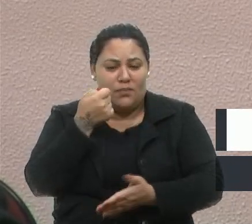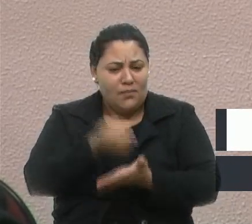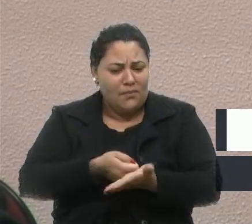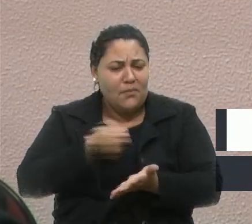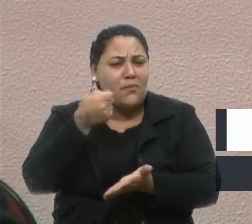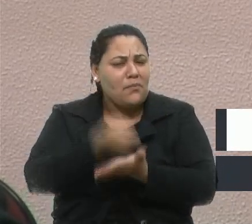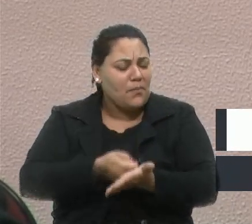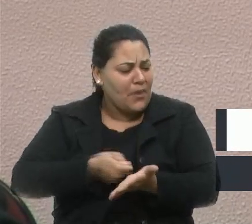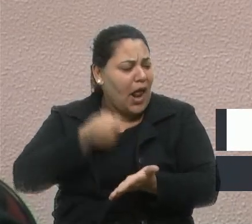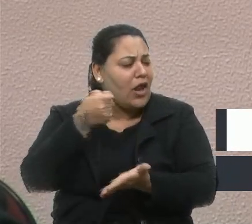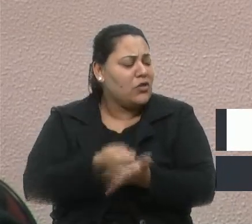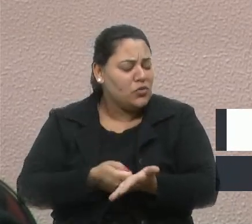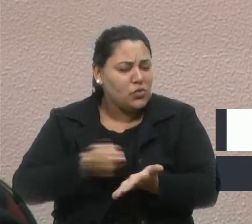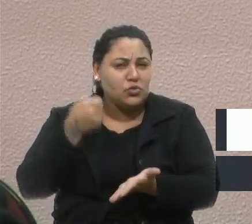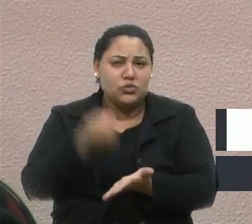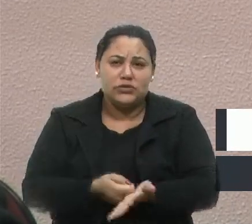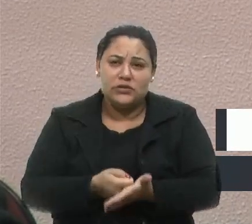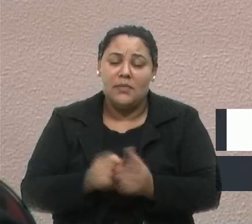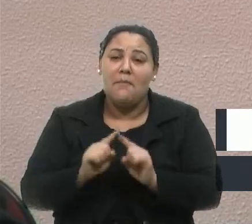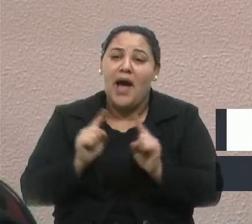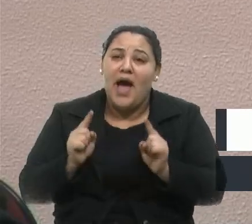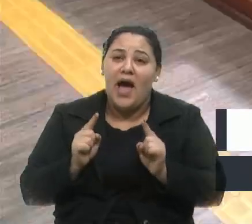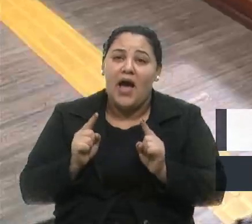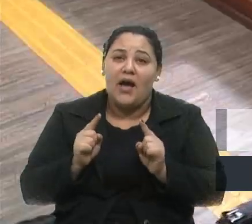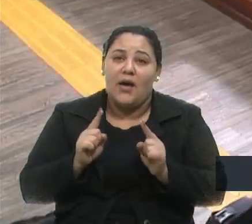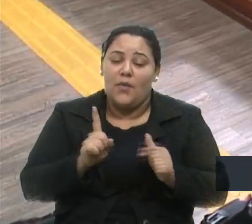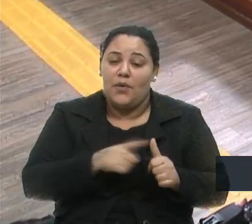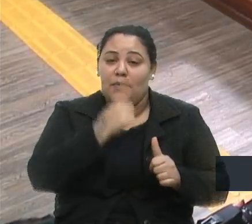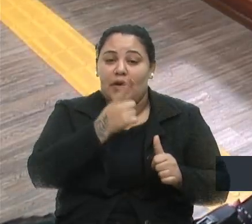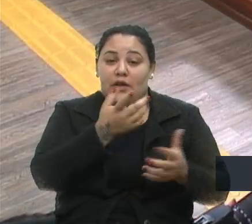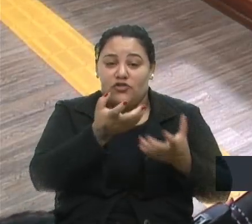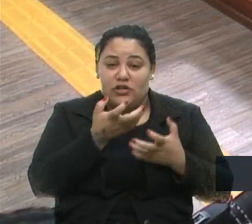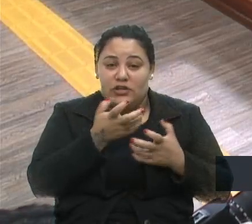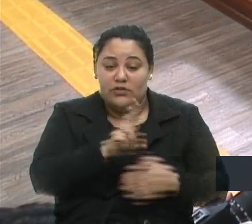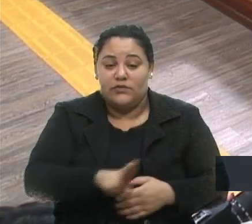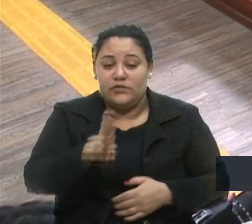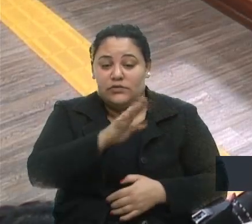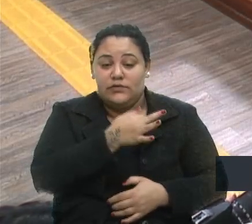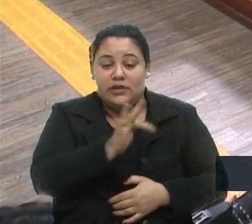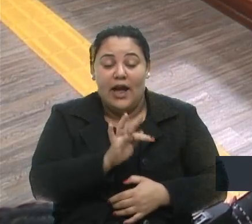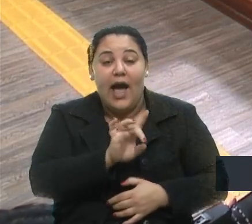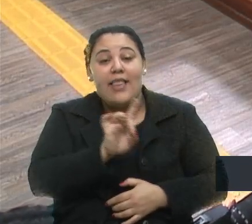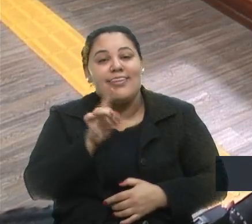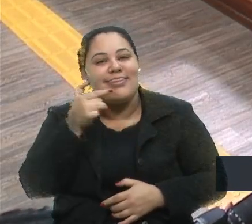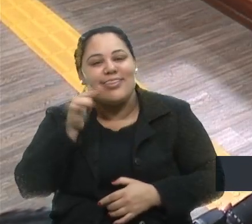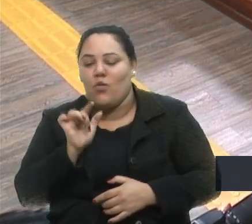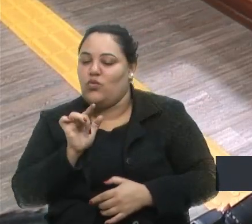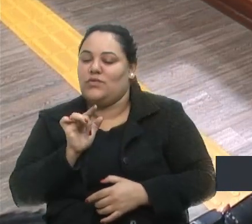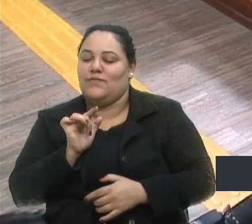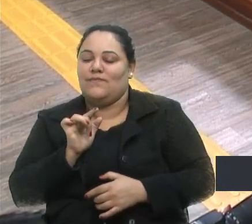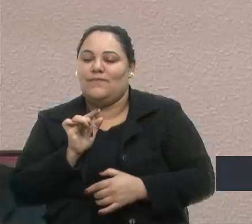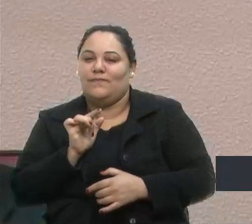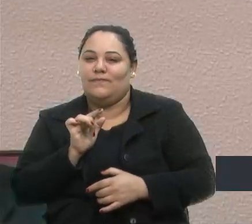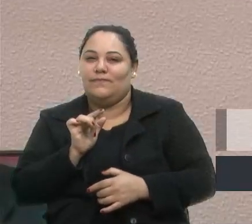grande. Mas o primeiro passo era a Universidade Federal. Como não deu, não foi possível,